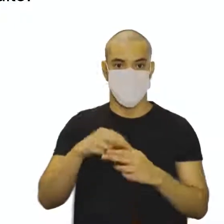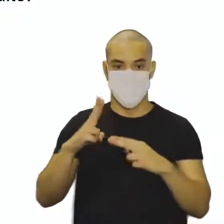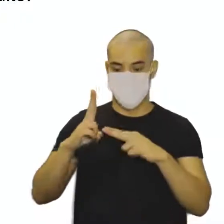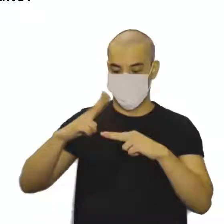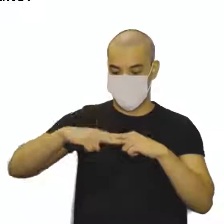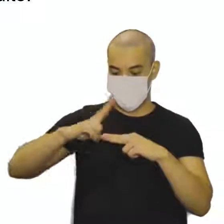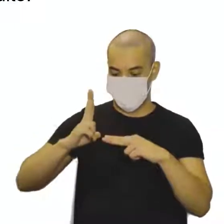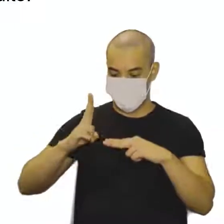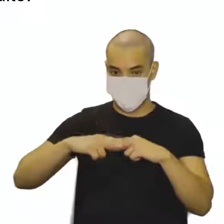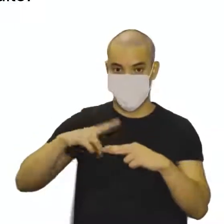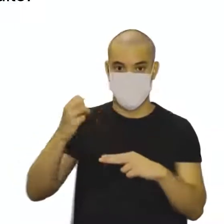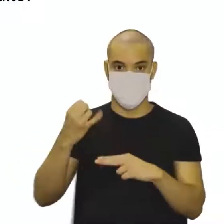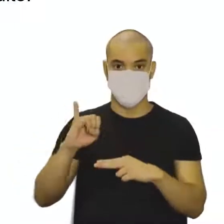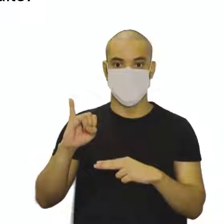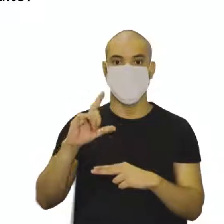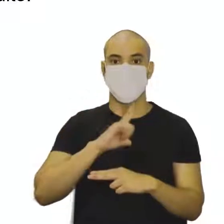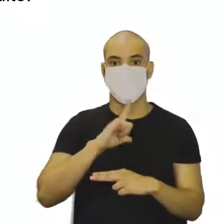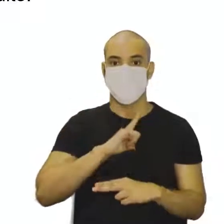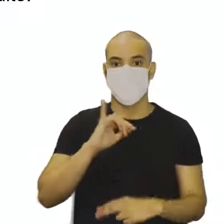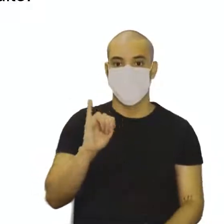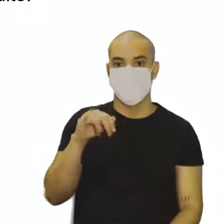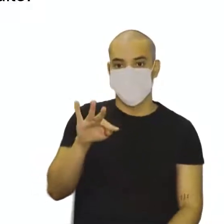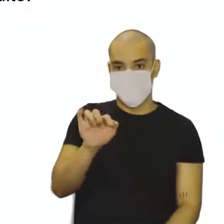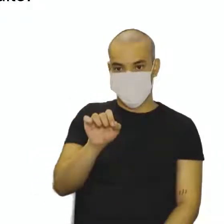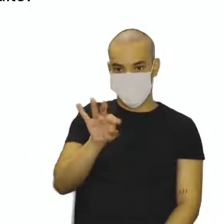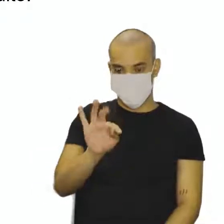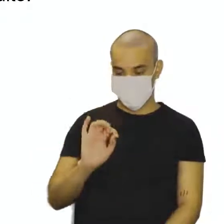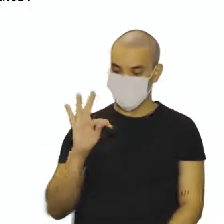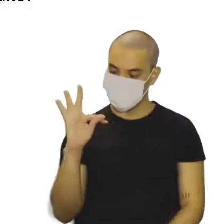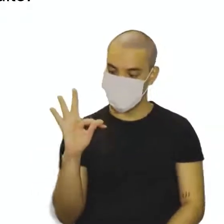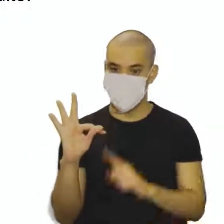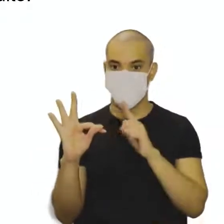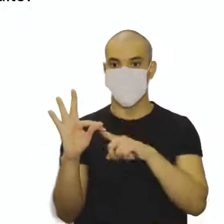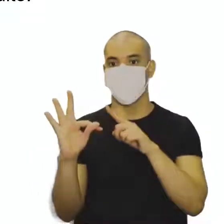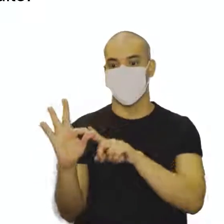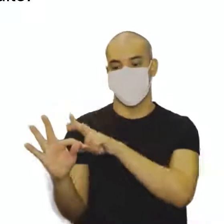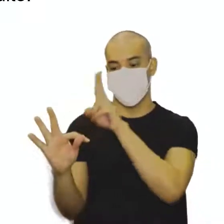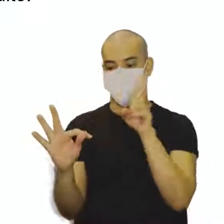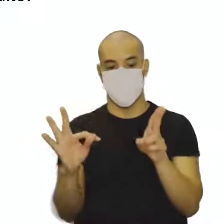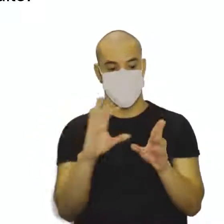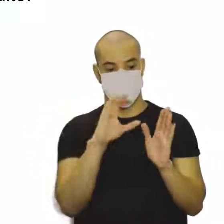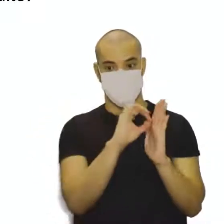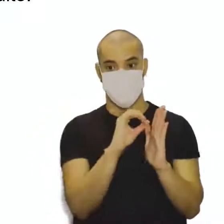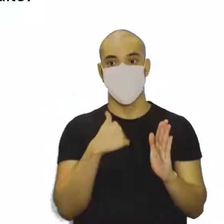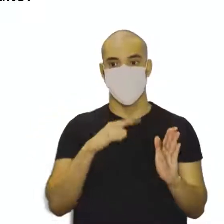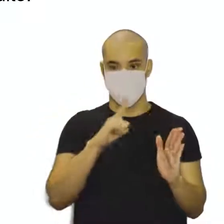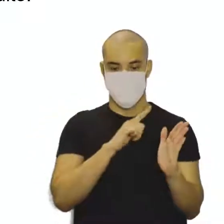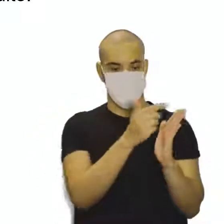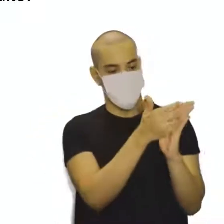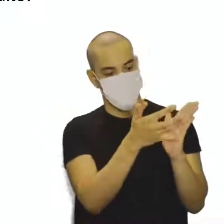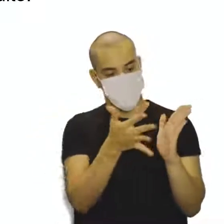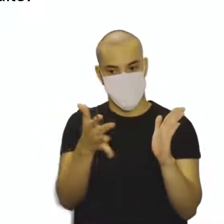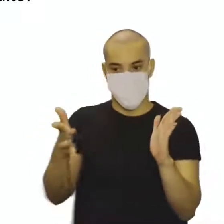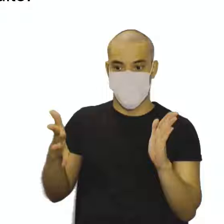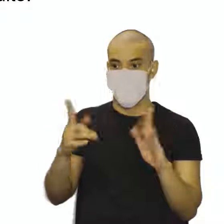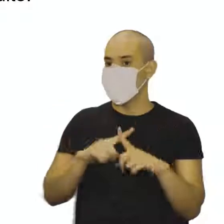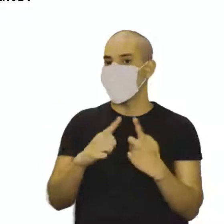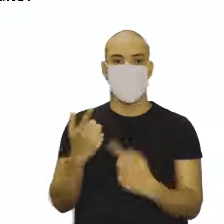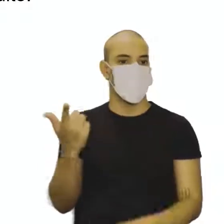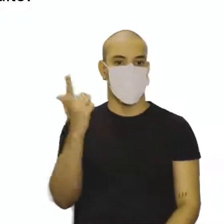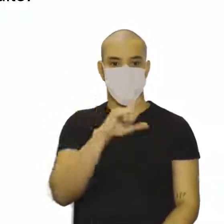da corrente começa a crescer, ok? Fechei a chave, aí eu vou ter a passagem dessa corrente aí. Mas não